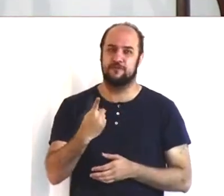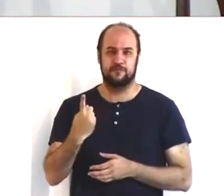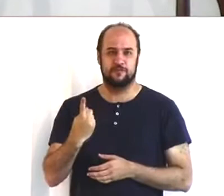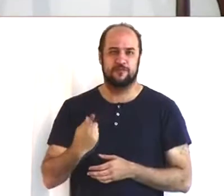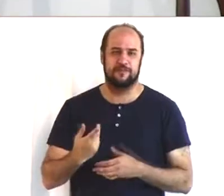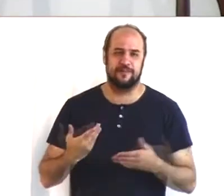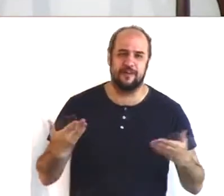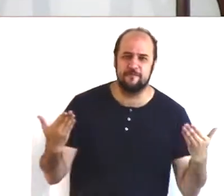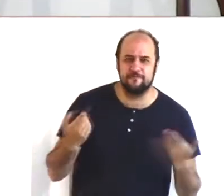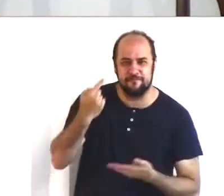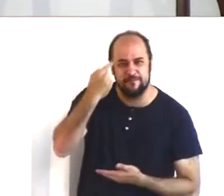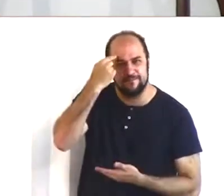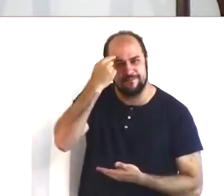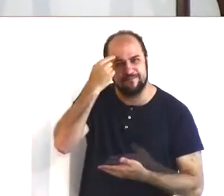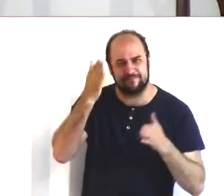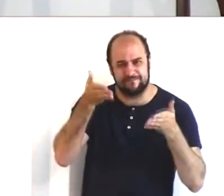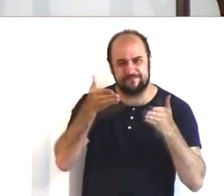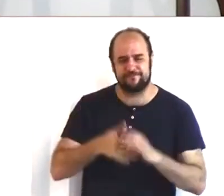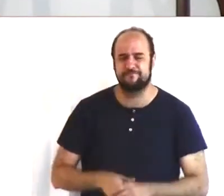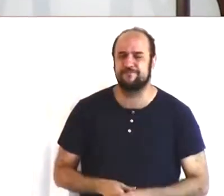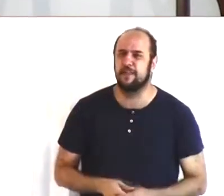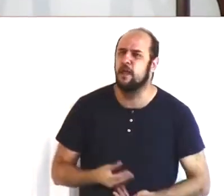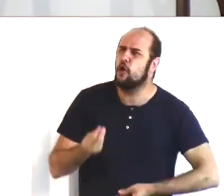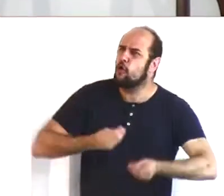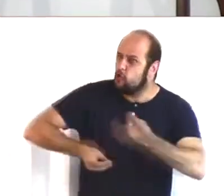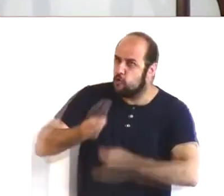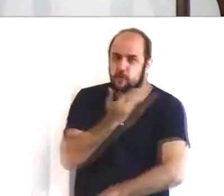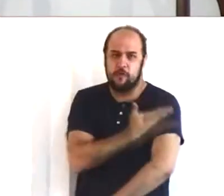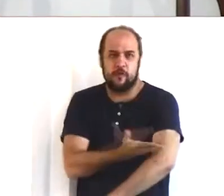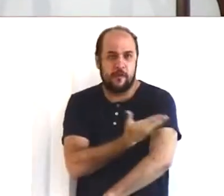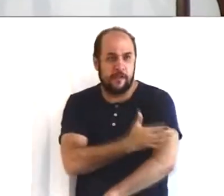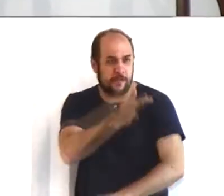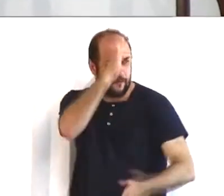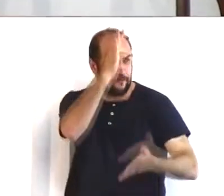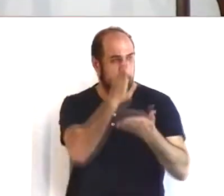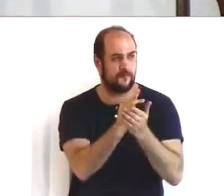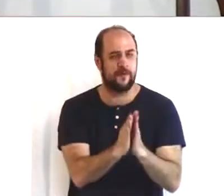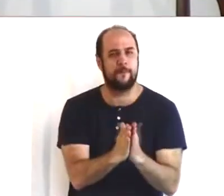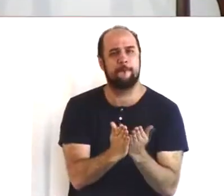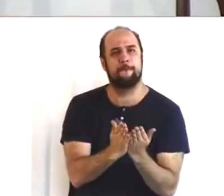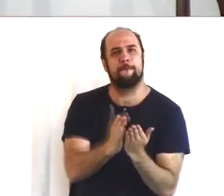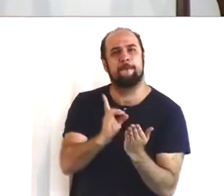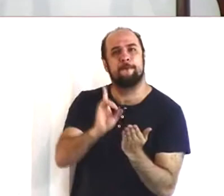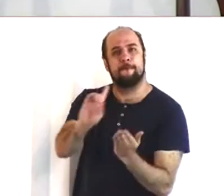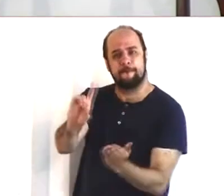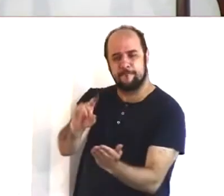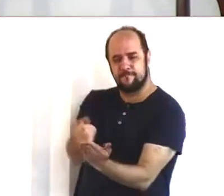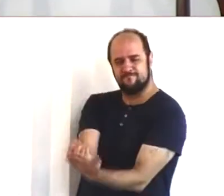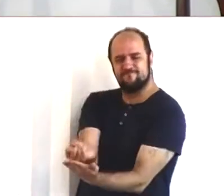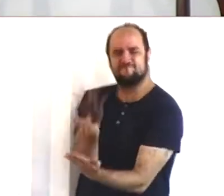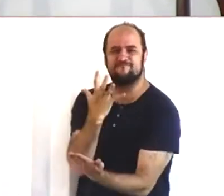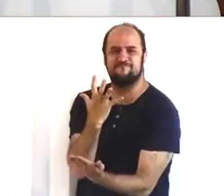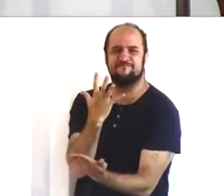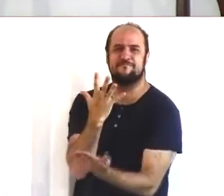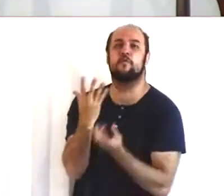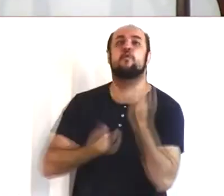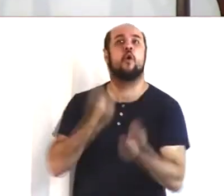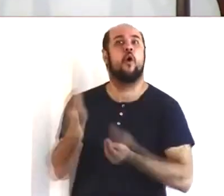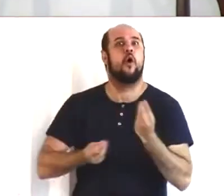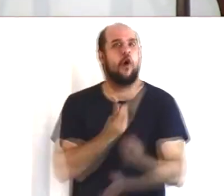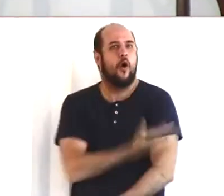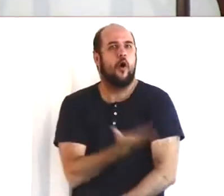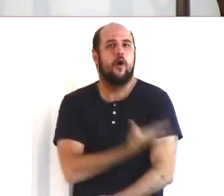2021, trazer uma reflexão sobre isso. Como praticar uma fé bíblica, como praticar uma fé que vem das Escrituras.